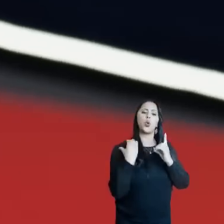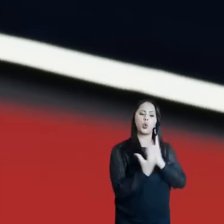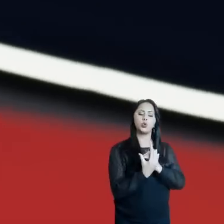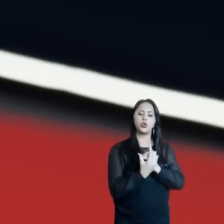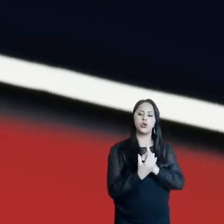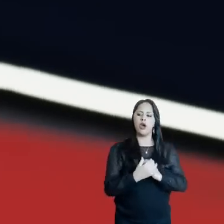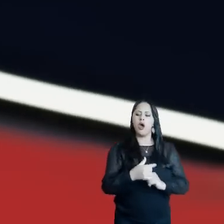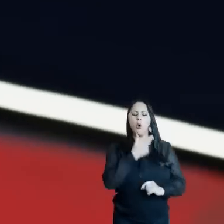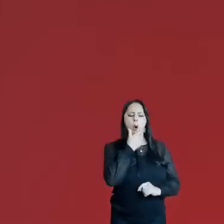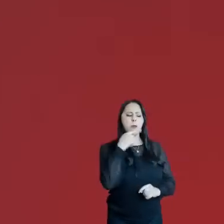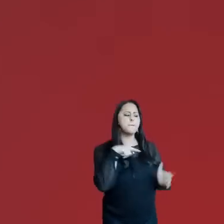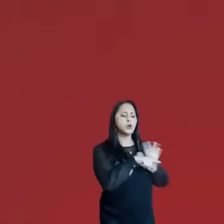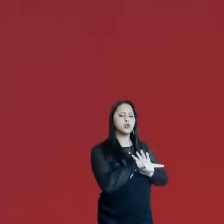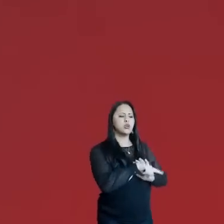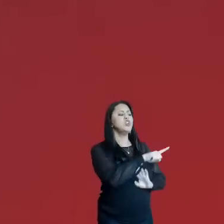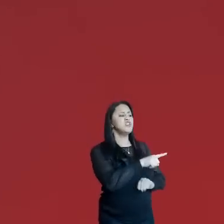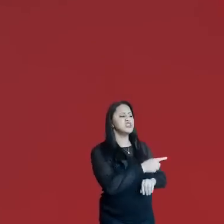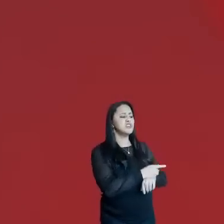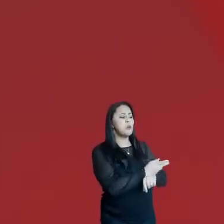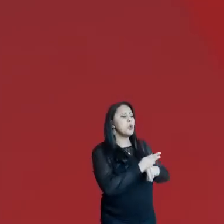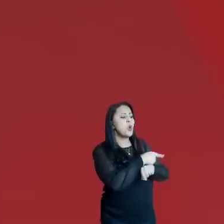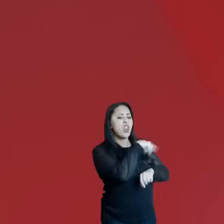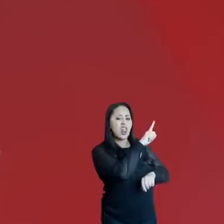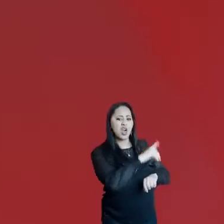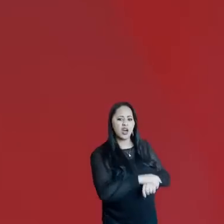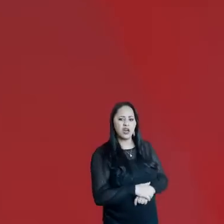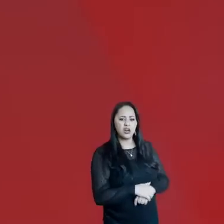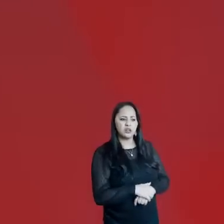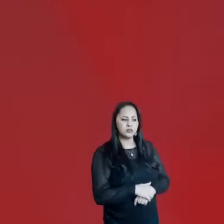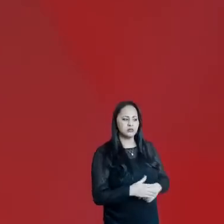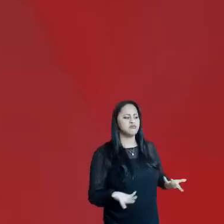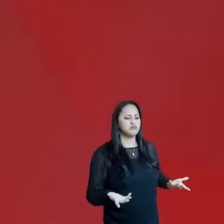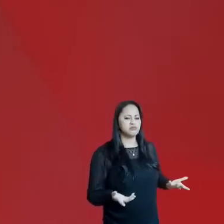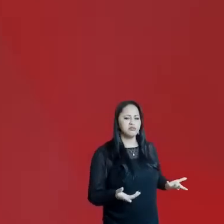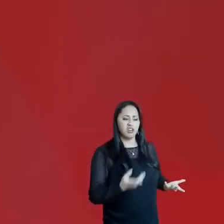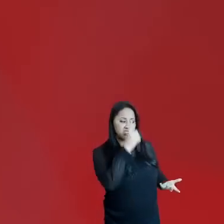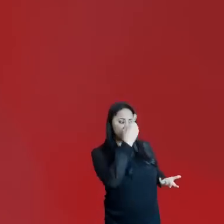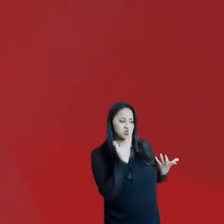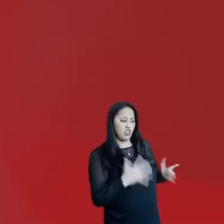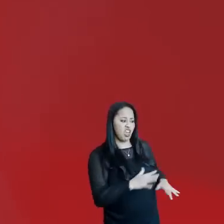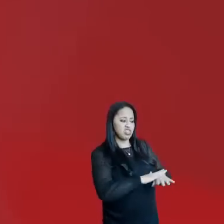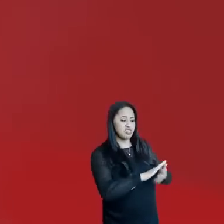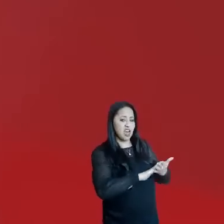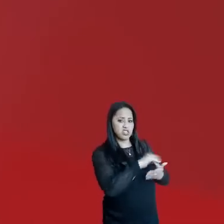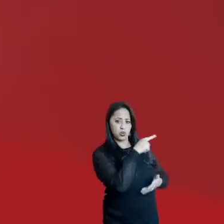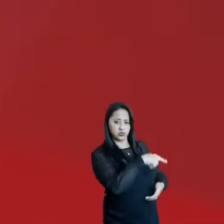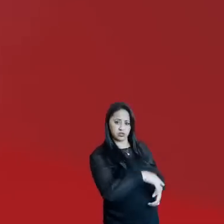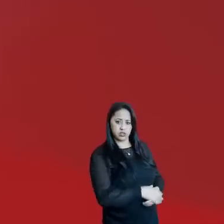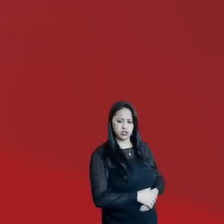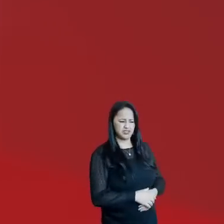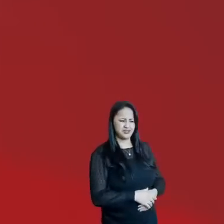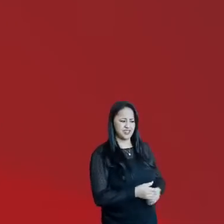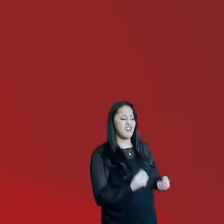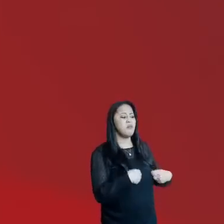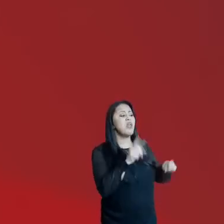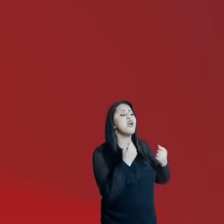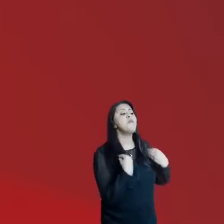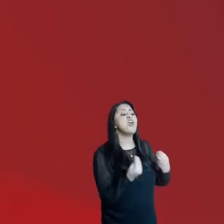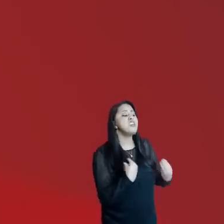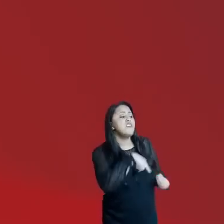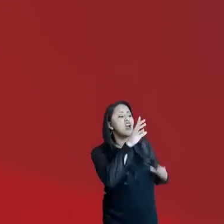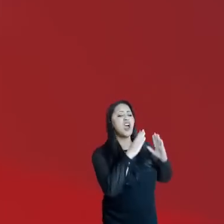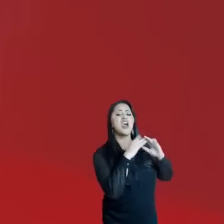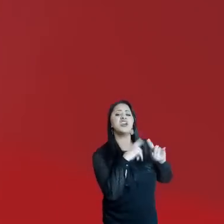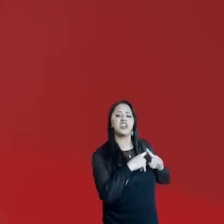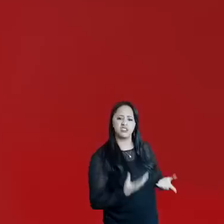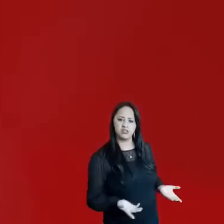você está indo caçar lá? Deus não quer nada que você não, Kais. O cara estava zoando, sabe? Tipo assim, o que você vai caçar lá, Kais? Ih, mano, não precisa nem ir, não. Era aquele culto de